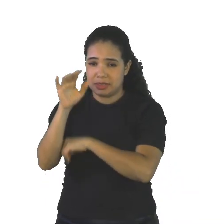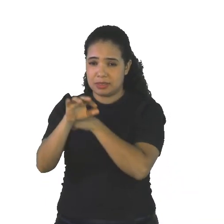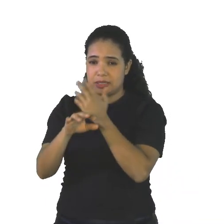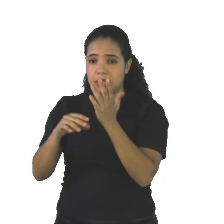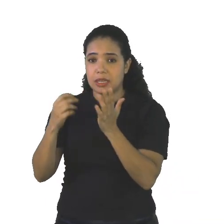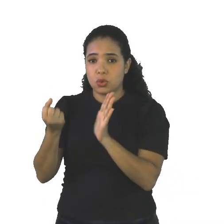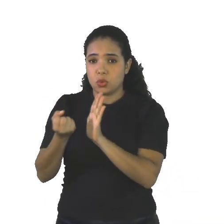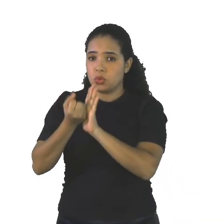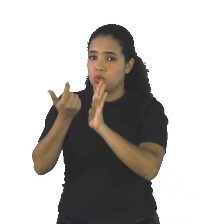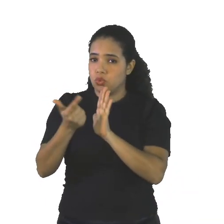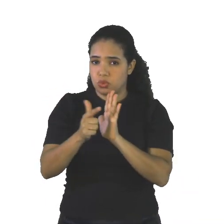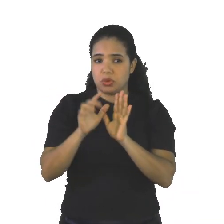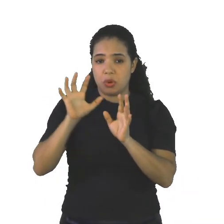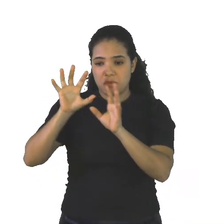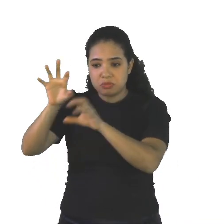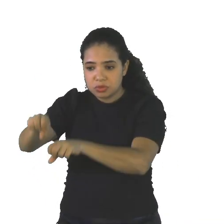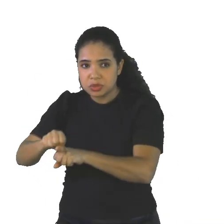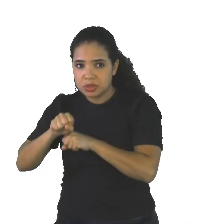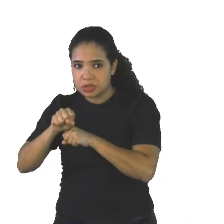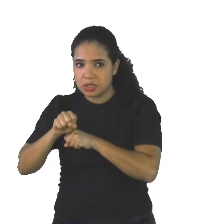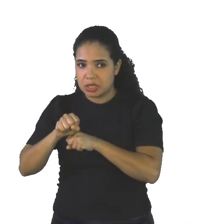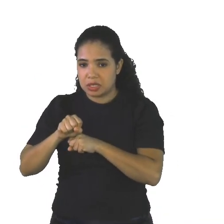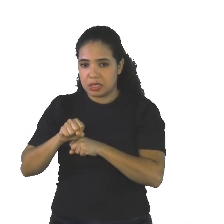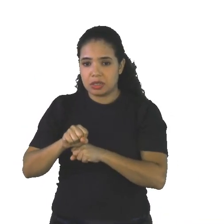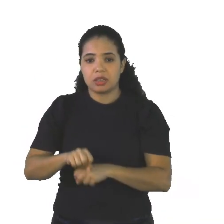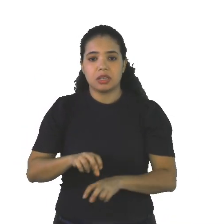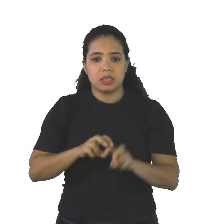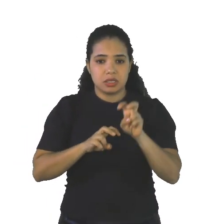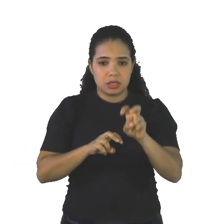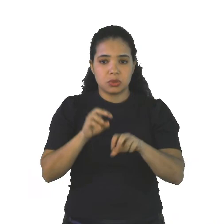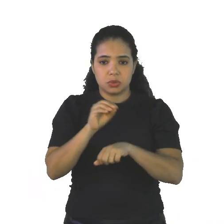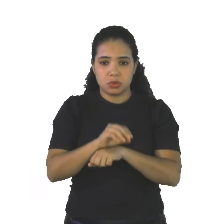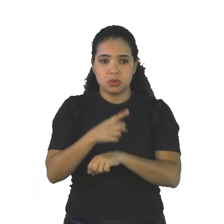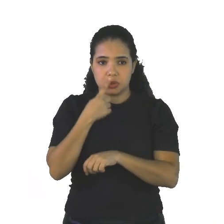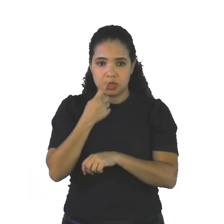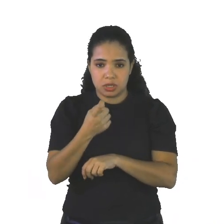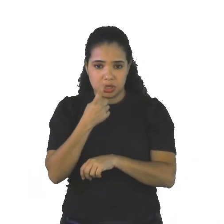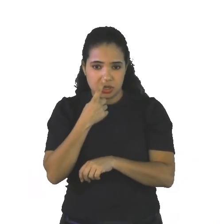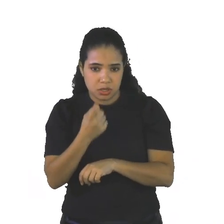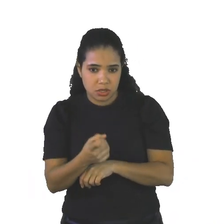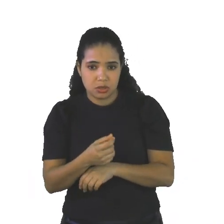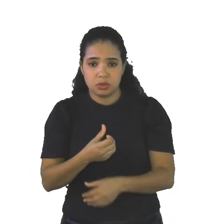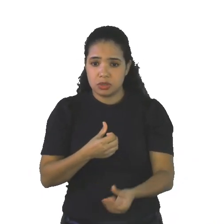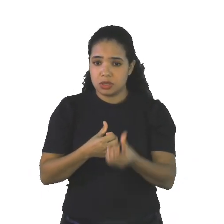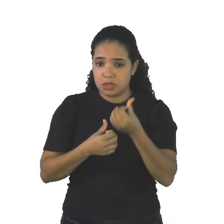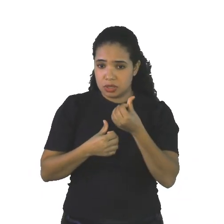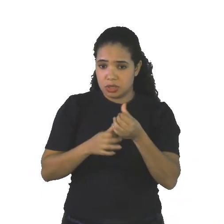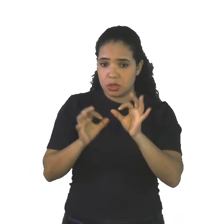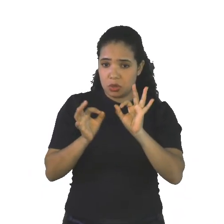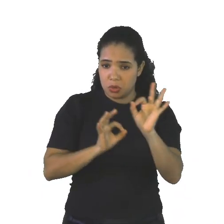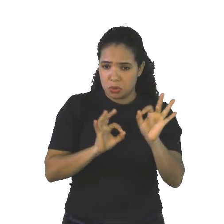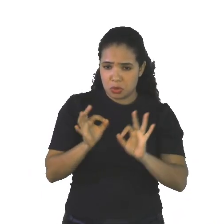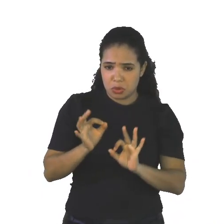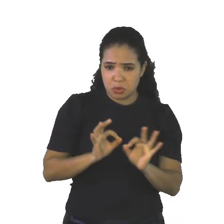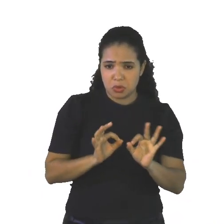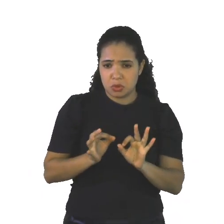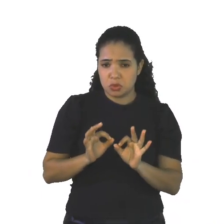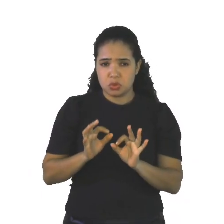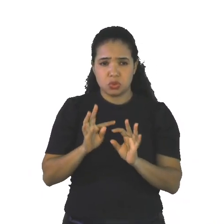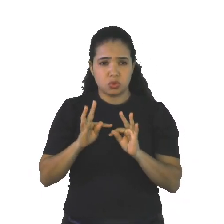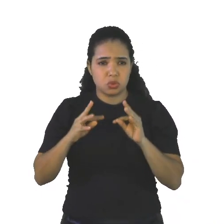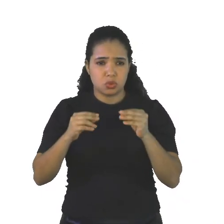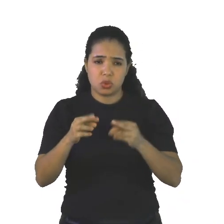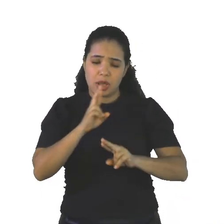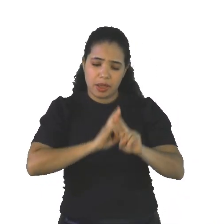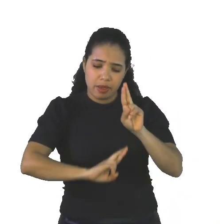registro. 5. Cuide bem do seu lixo. 6. Reutilize, aproveite, recicle tudo que for possível. Reduza o